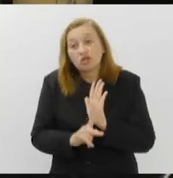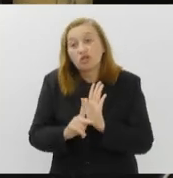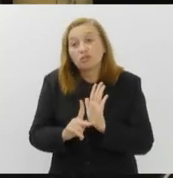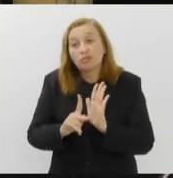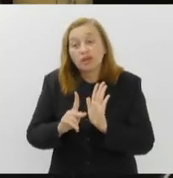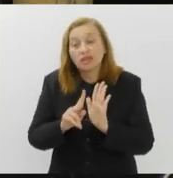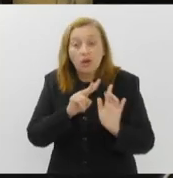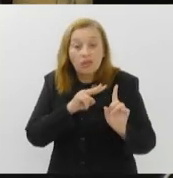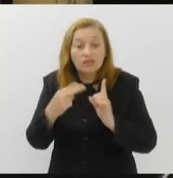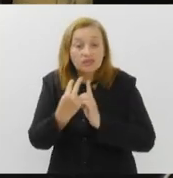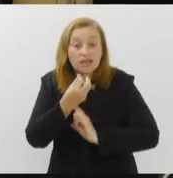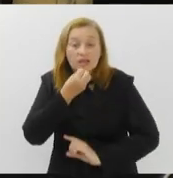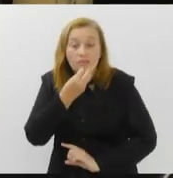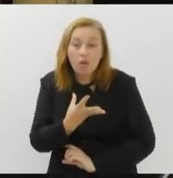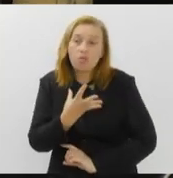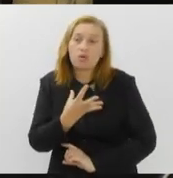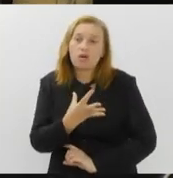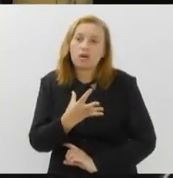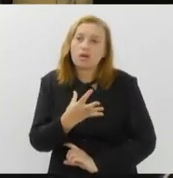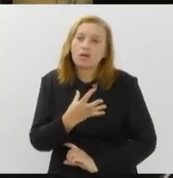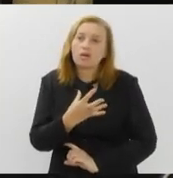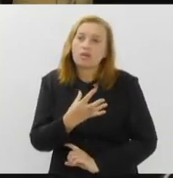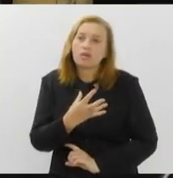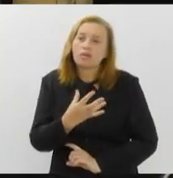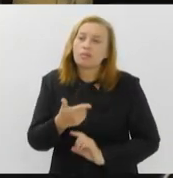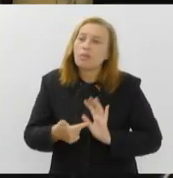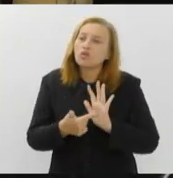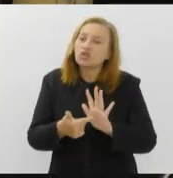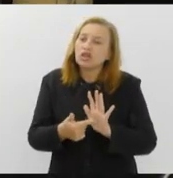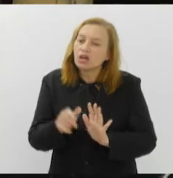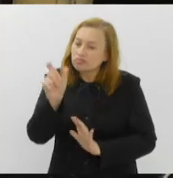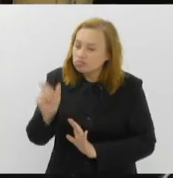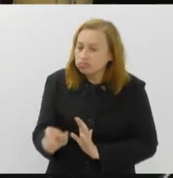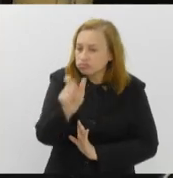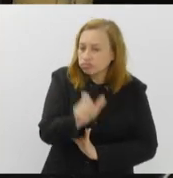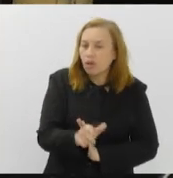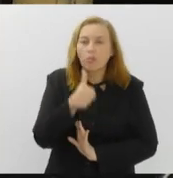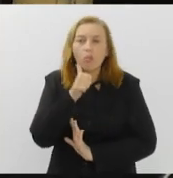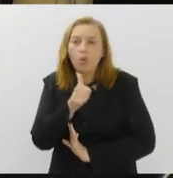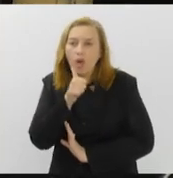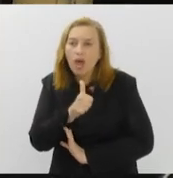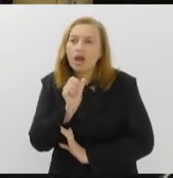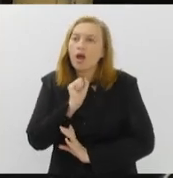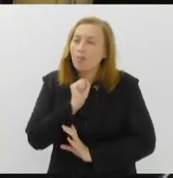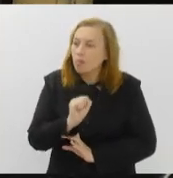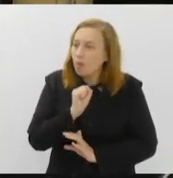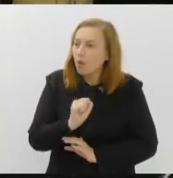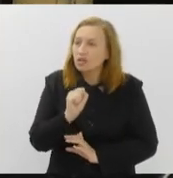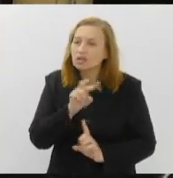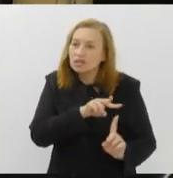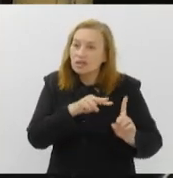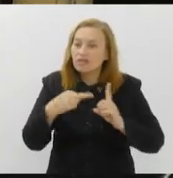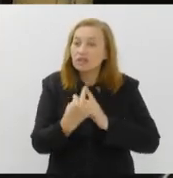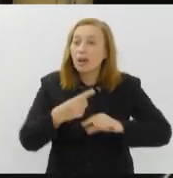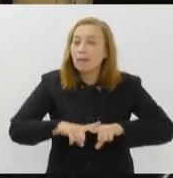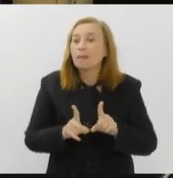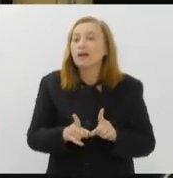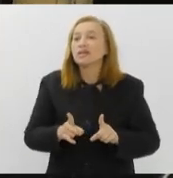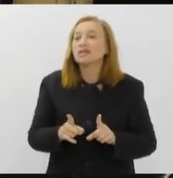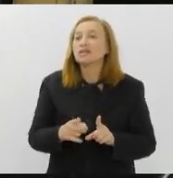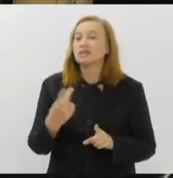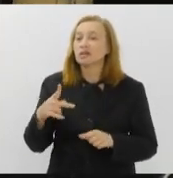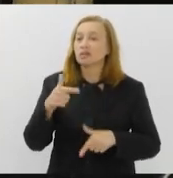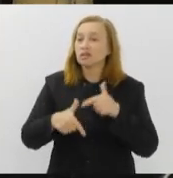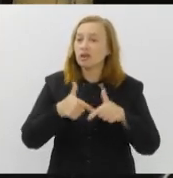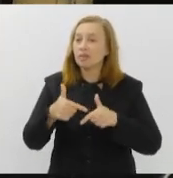maior visibilidade, né? Para trazer que essas mulheres elas possam ser vistas, mas também que as suas demandas elas possam